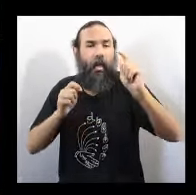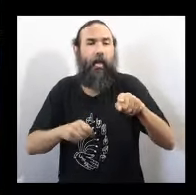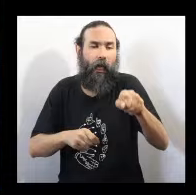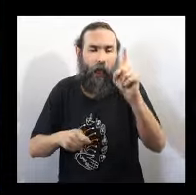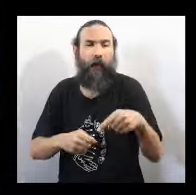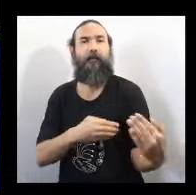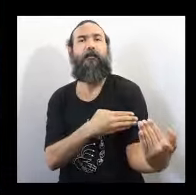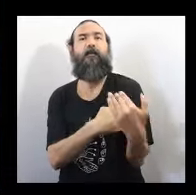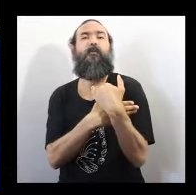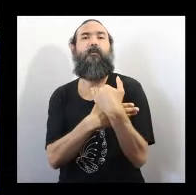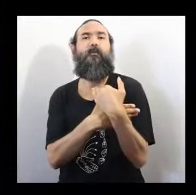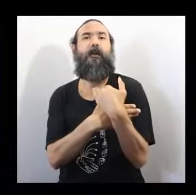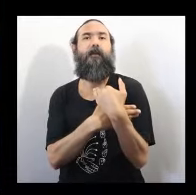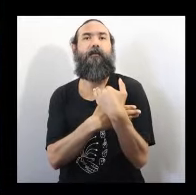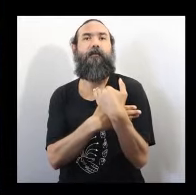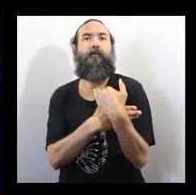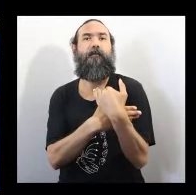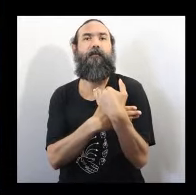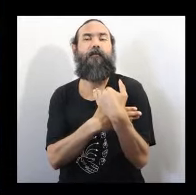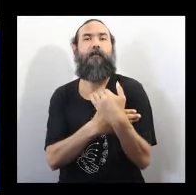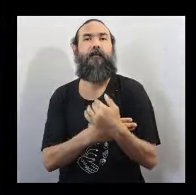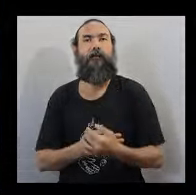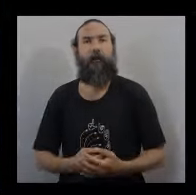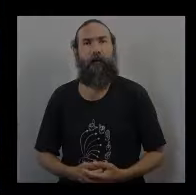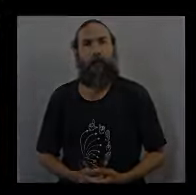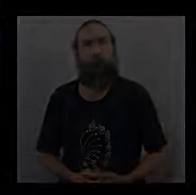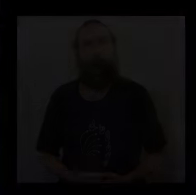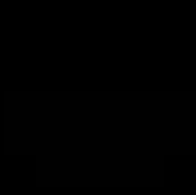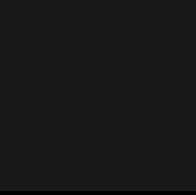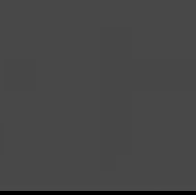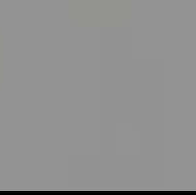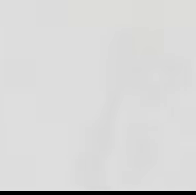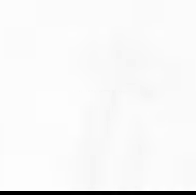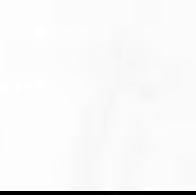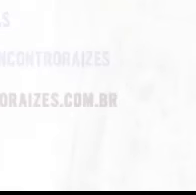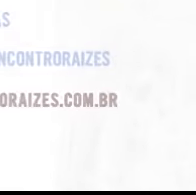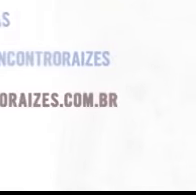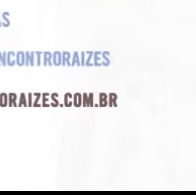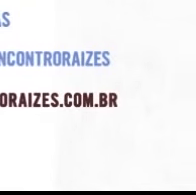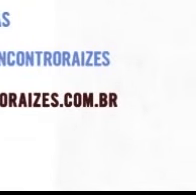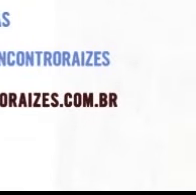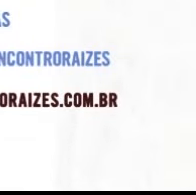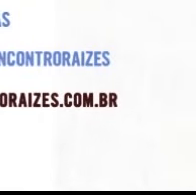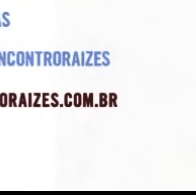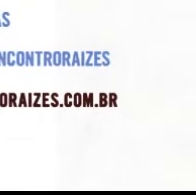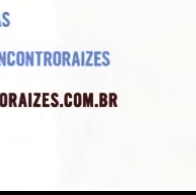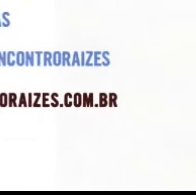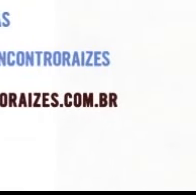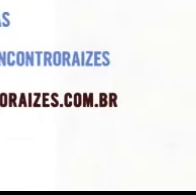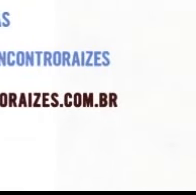tem sido o nosso alento nos ocorrendo em geral muito orgulho